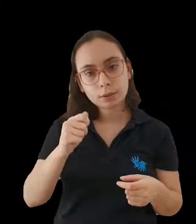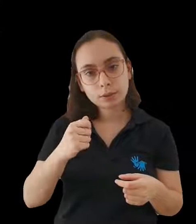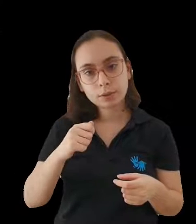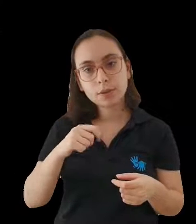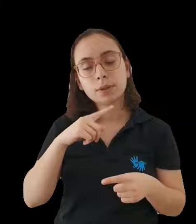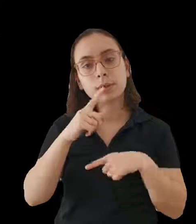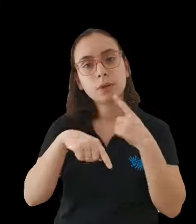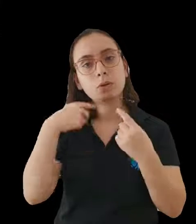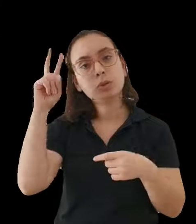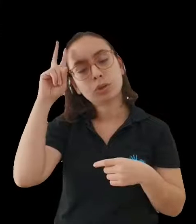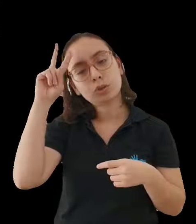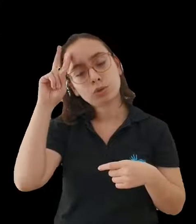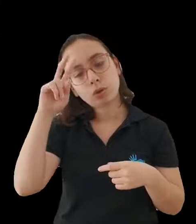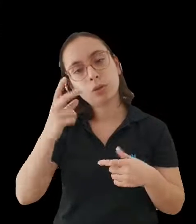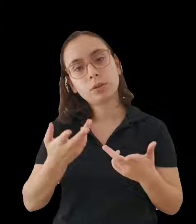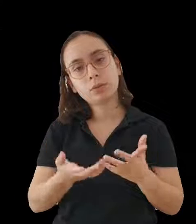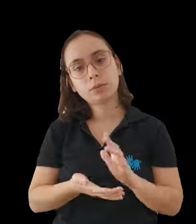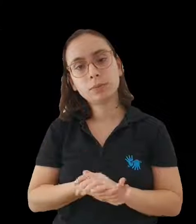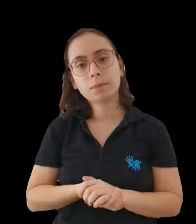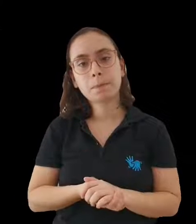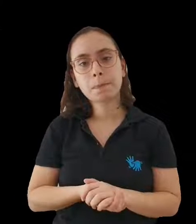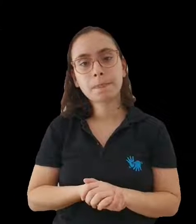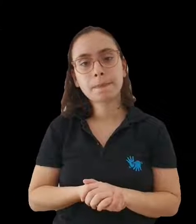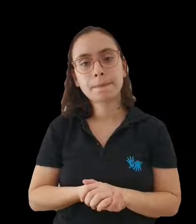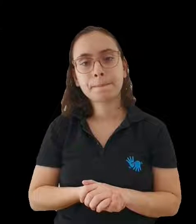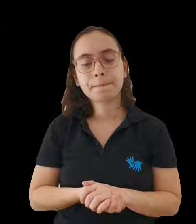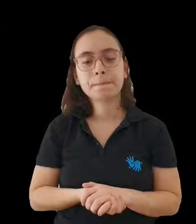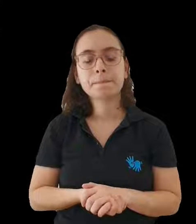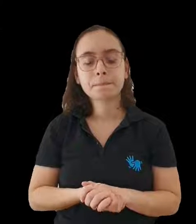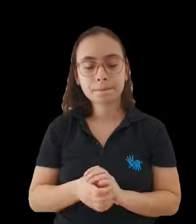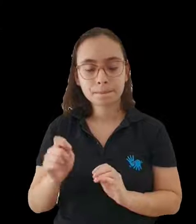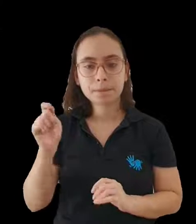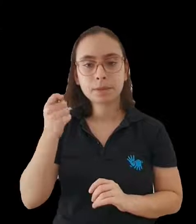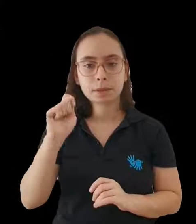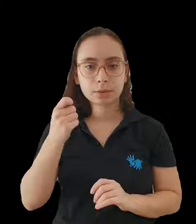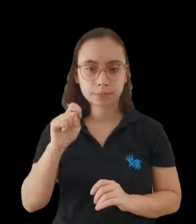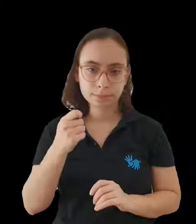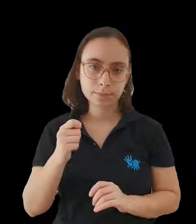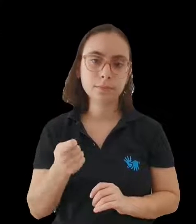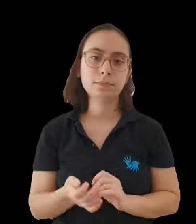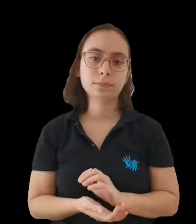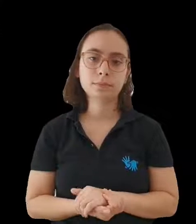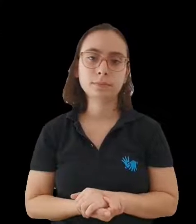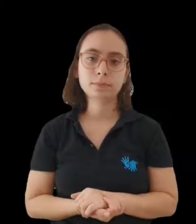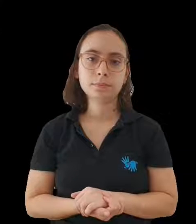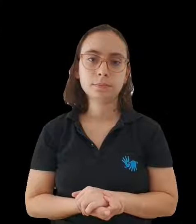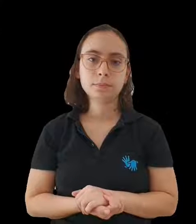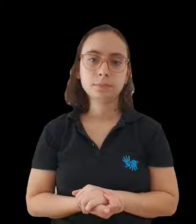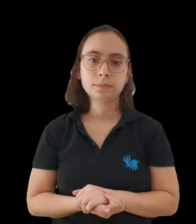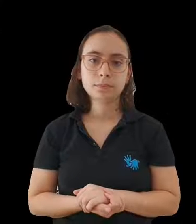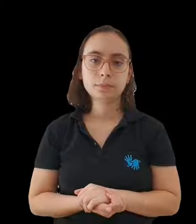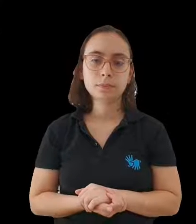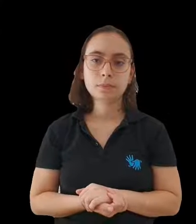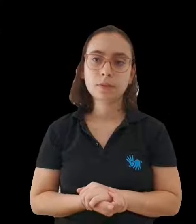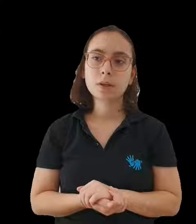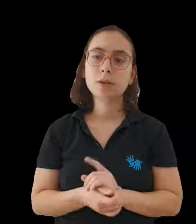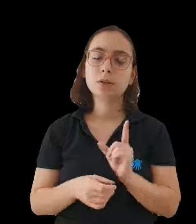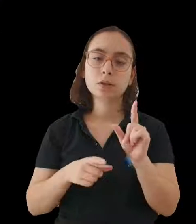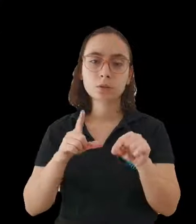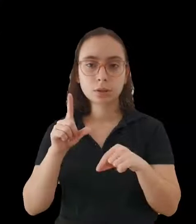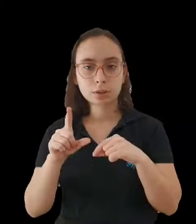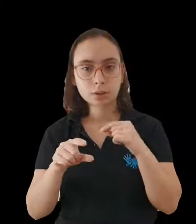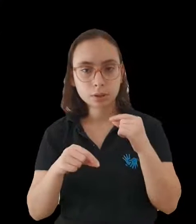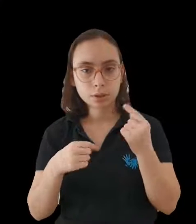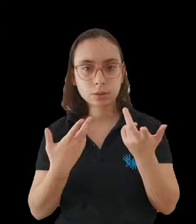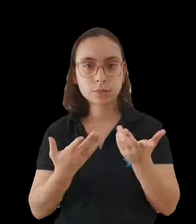de vareta, mas agora com ele, um príncipe. Então esses são os adereços. Vocês viram